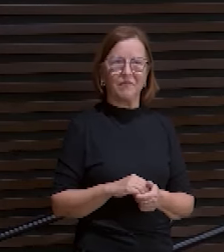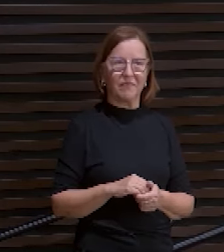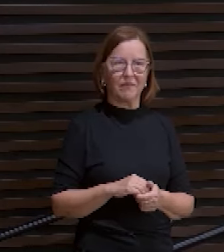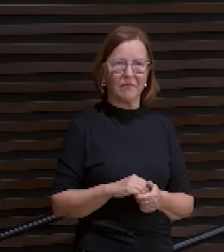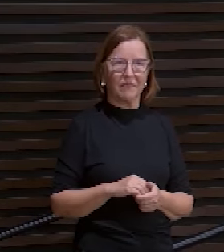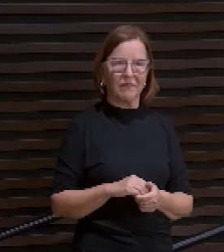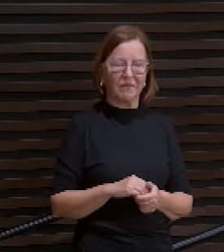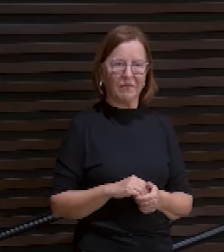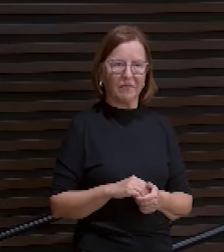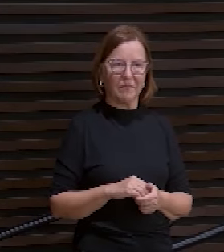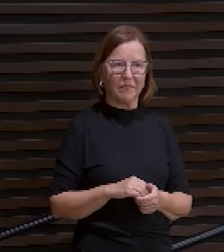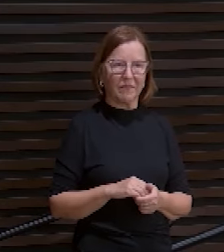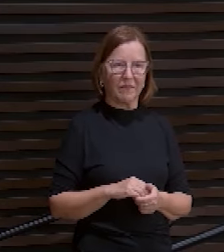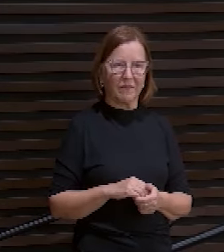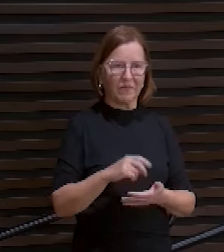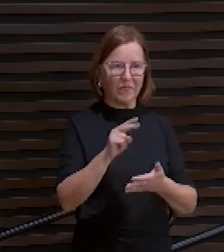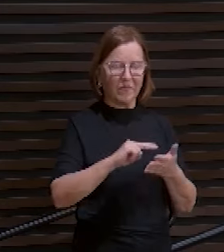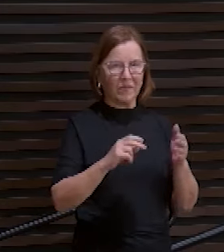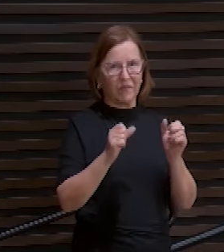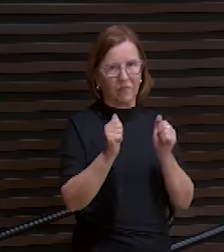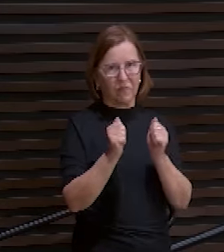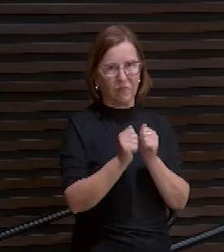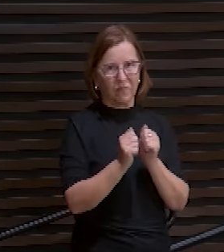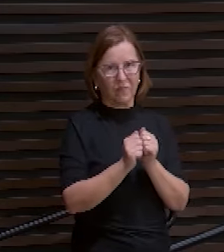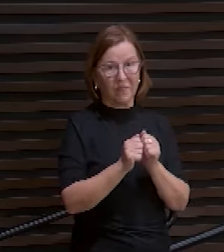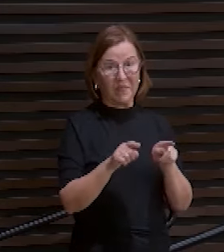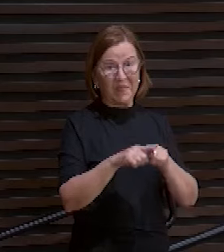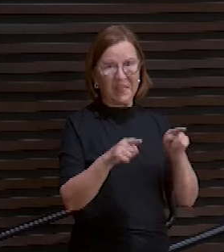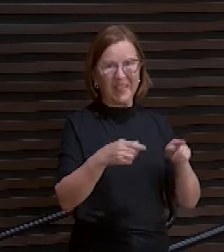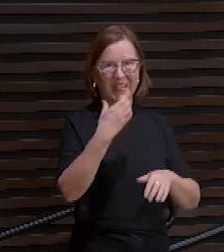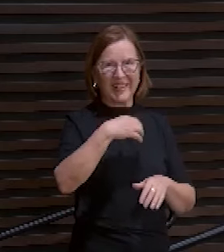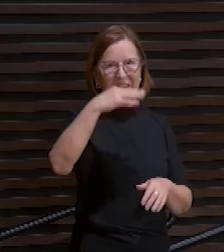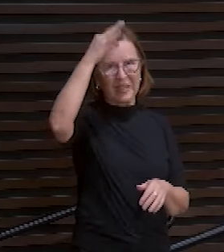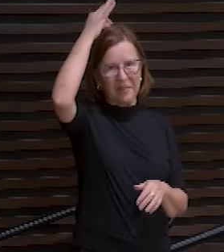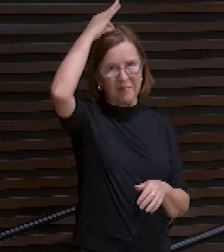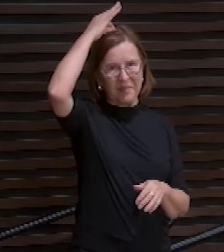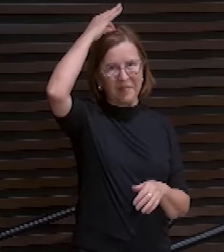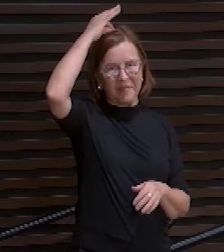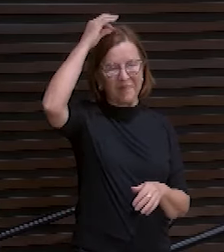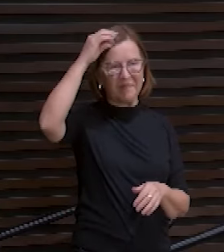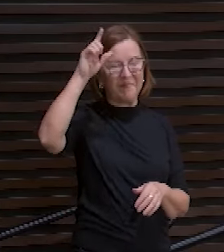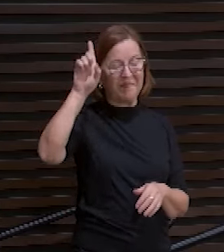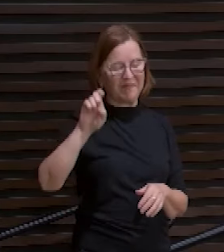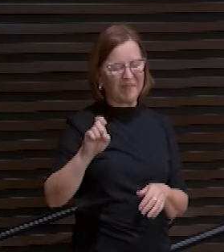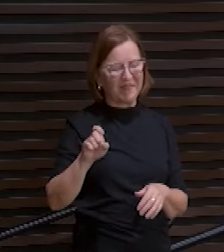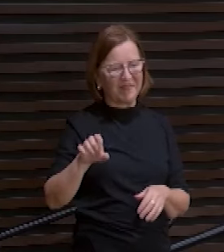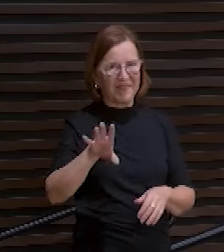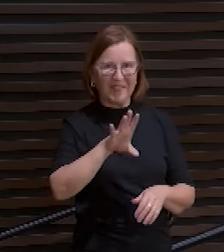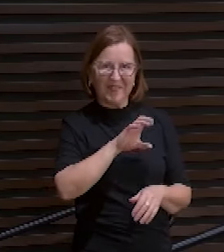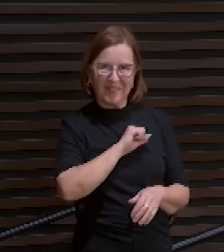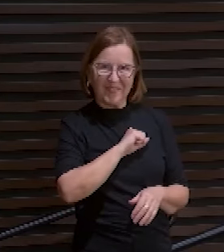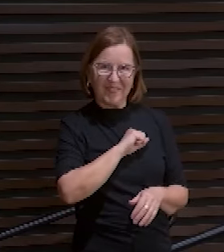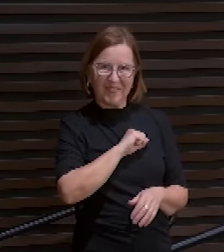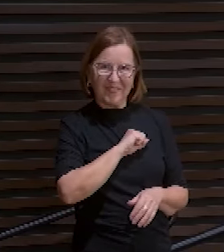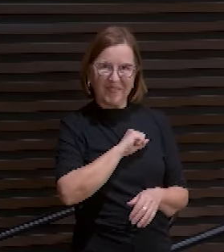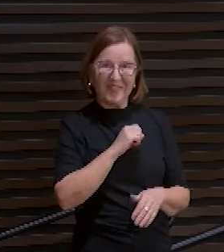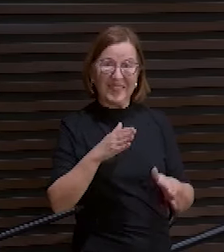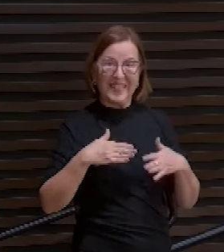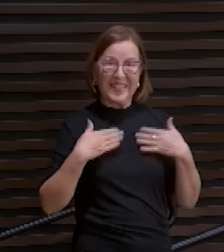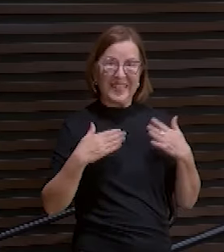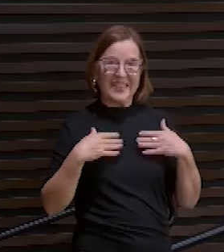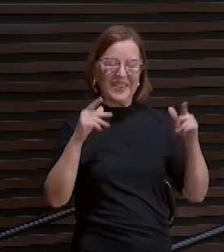isso vamos ler junto mas o fruto do espírito é amor